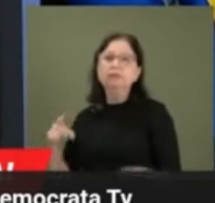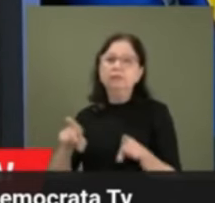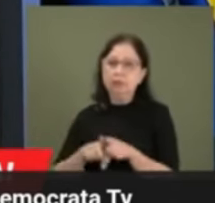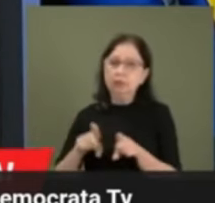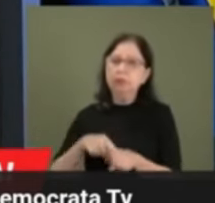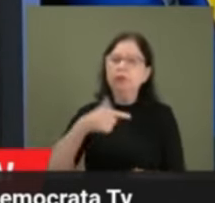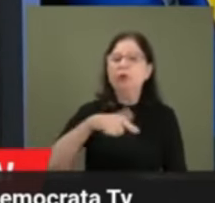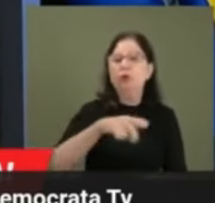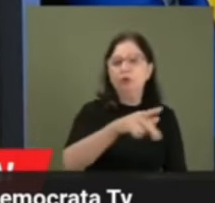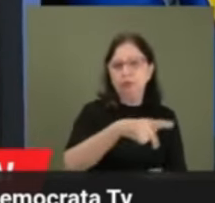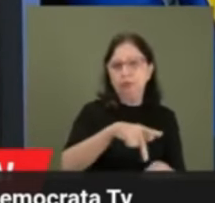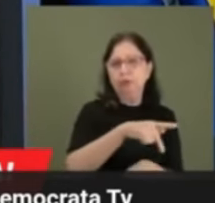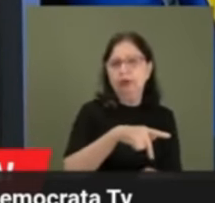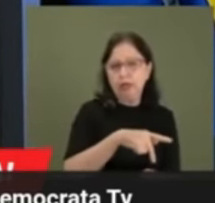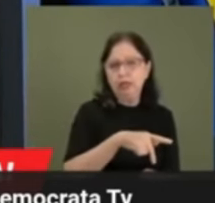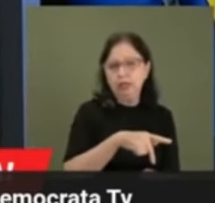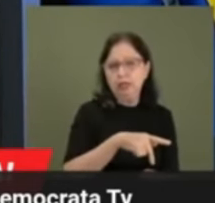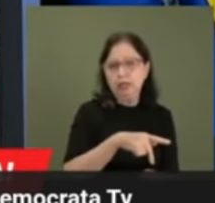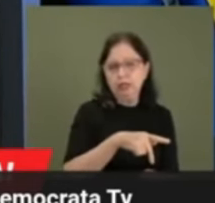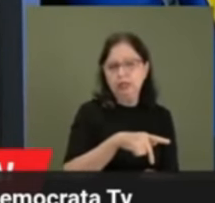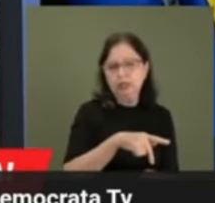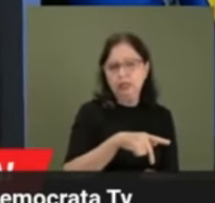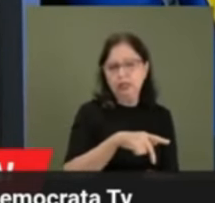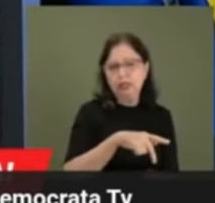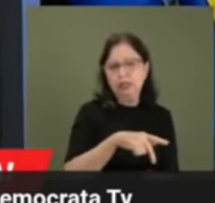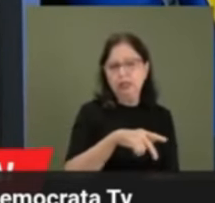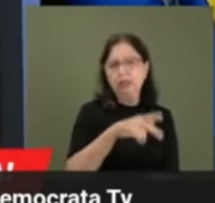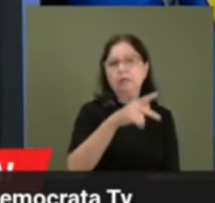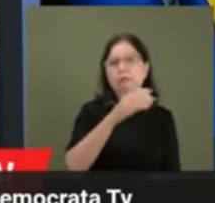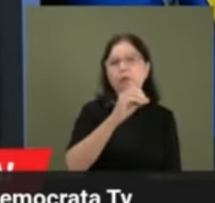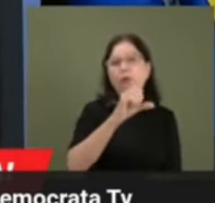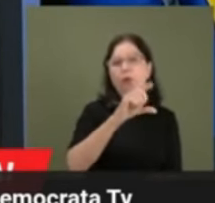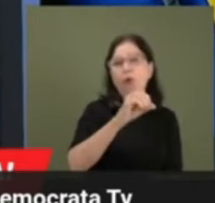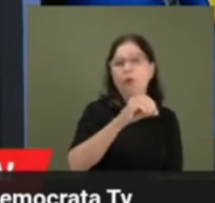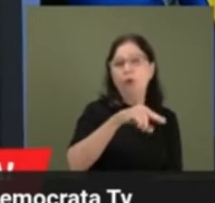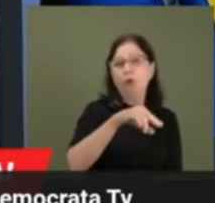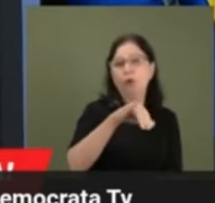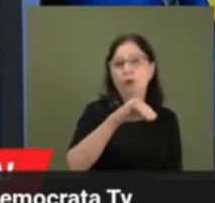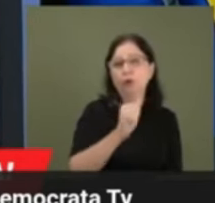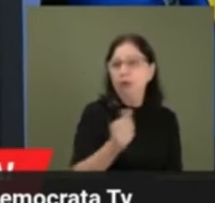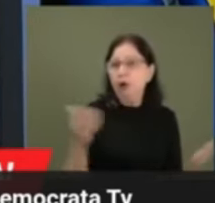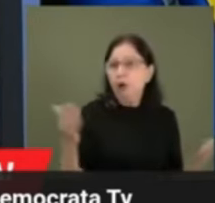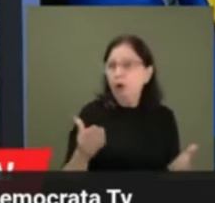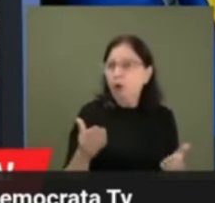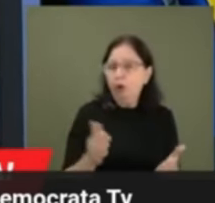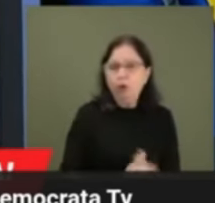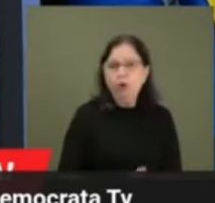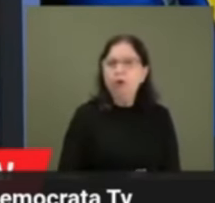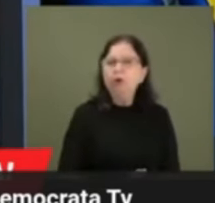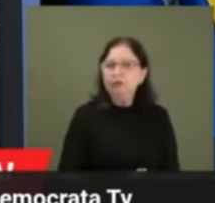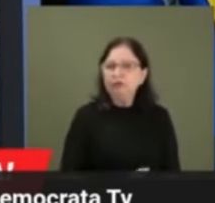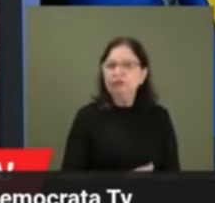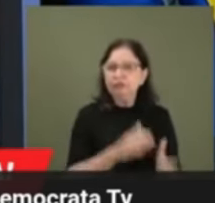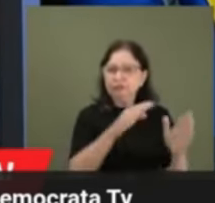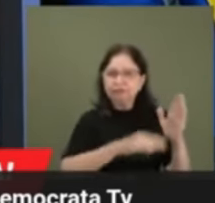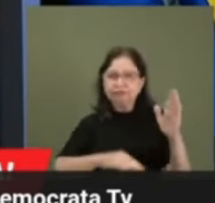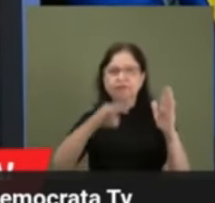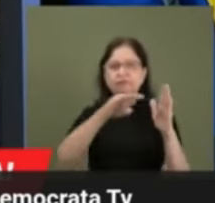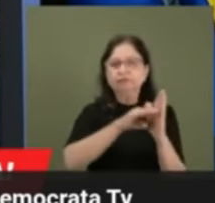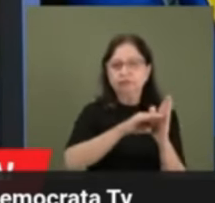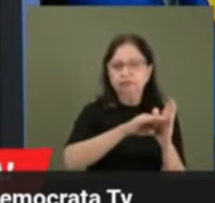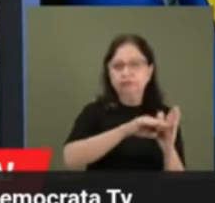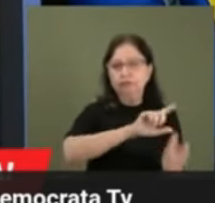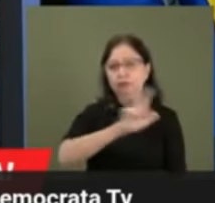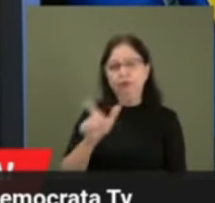né sofreu com o processo da guerra da Segunda Guerra Mundial a Polônia ocupa hoje um lugar de destaque na produção maior do que o nosso e já concluo Presidente